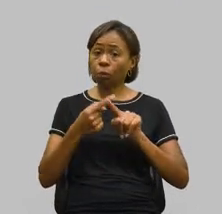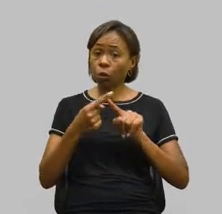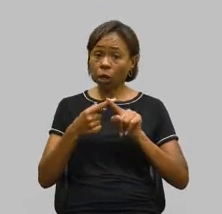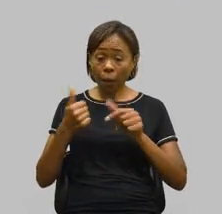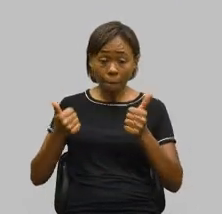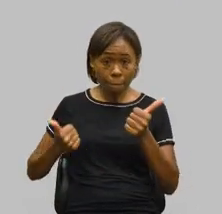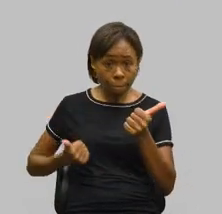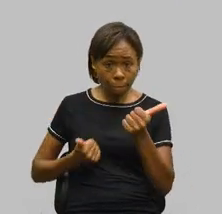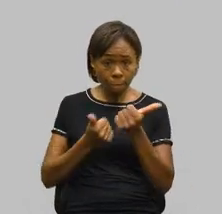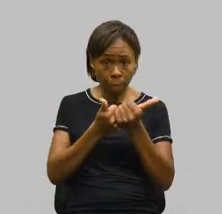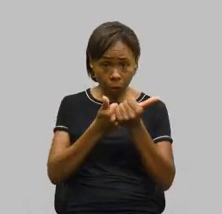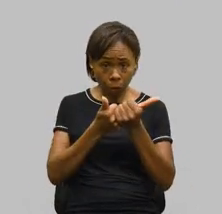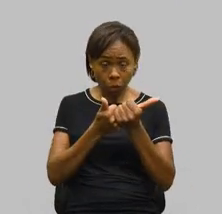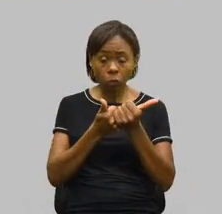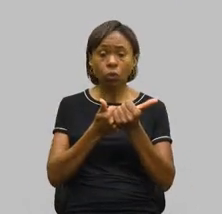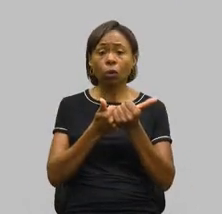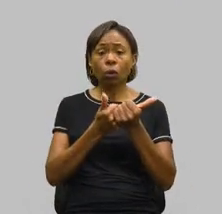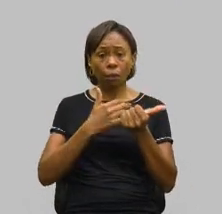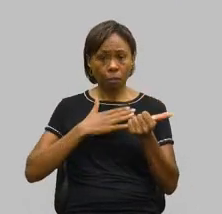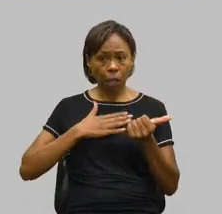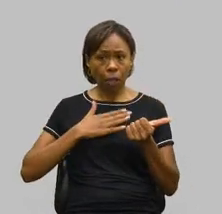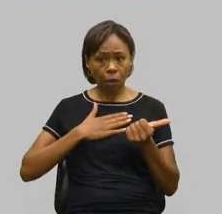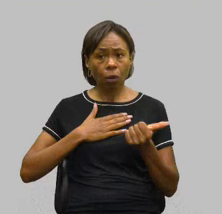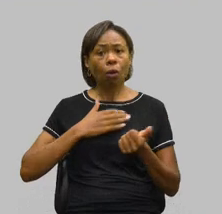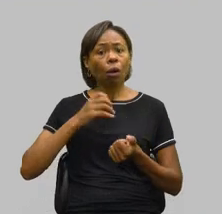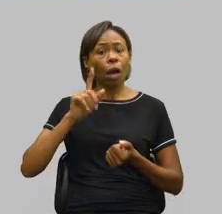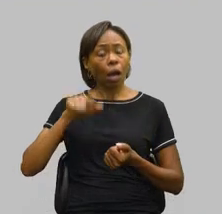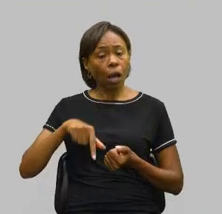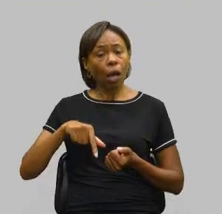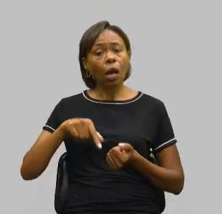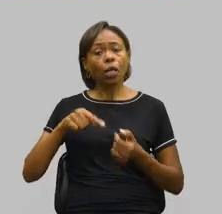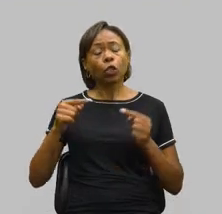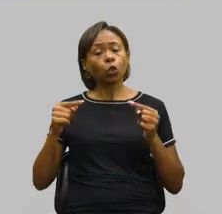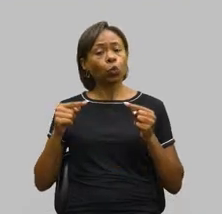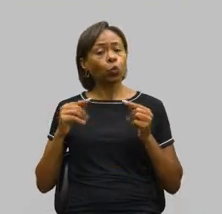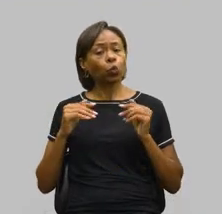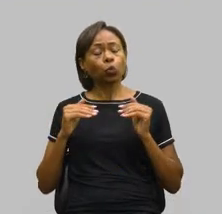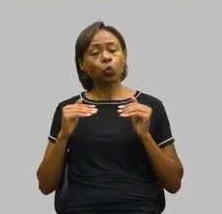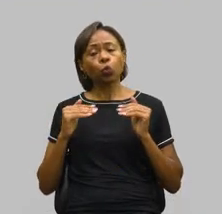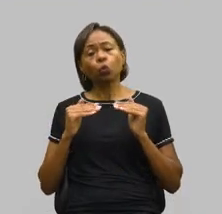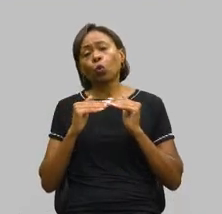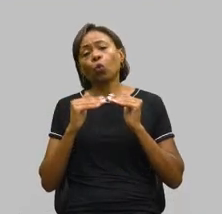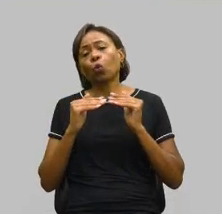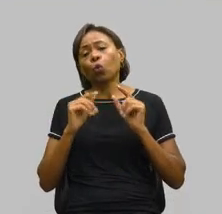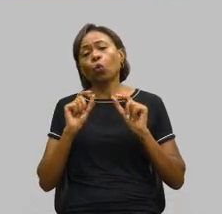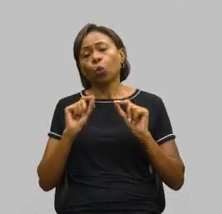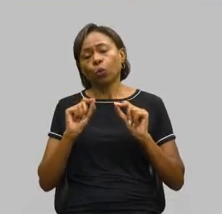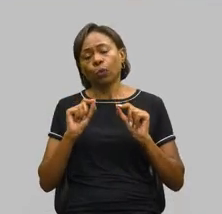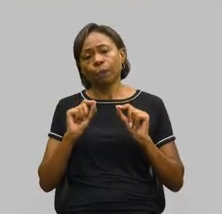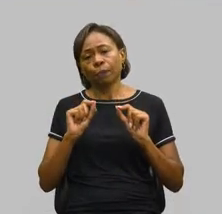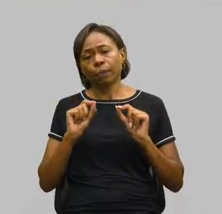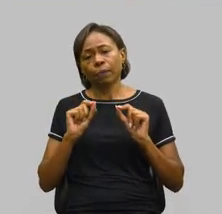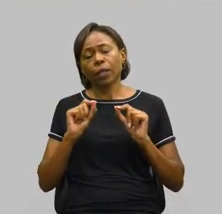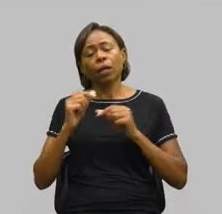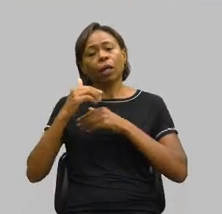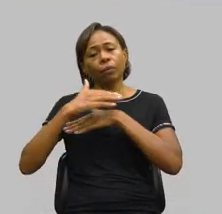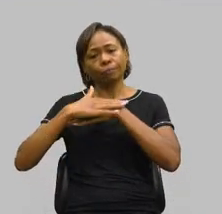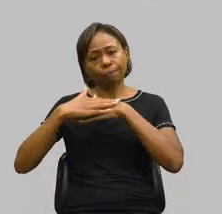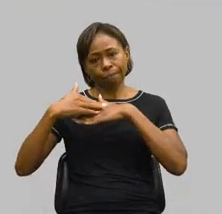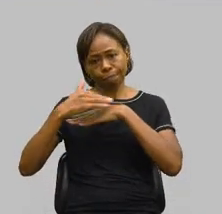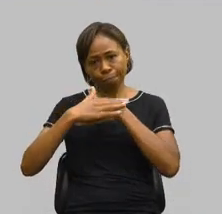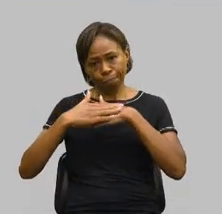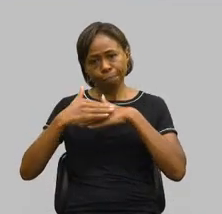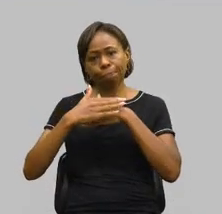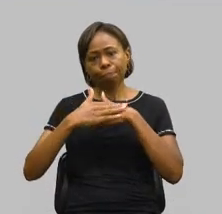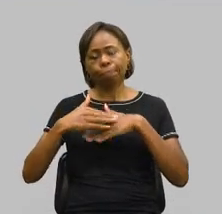Incondicional ele é proporcional a a todo o carinho e a